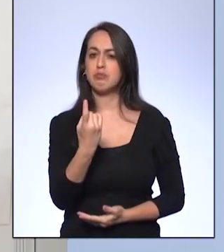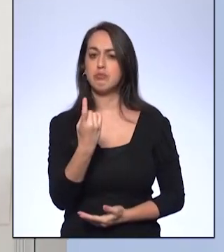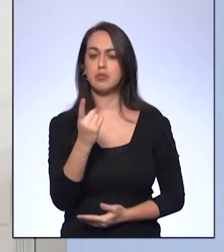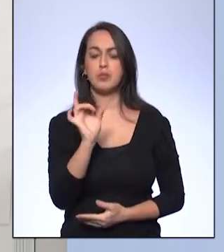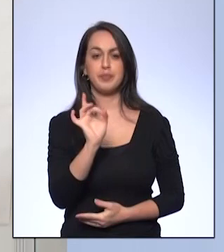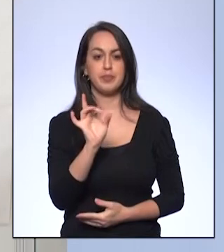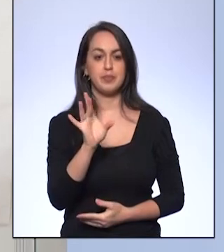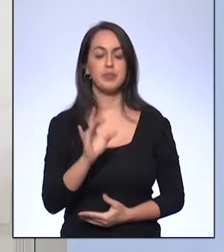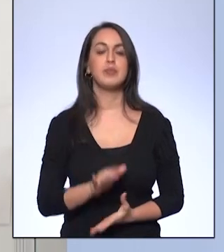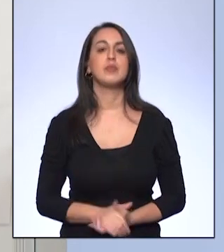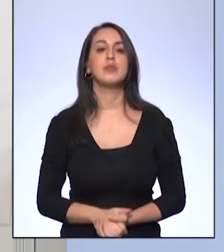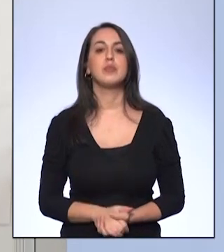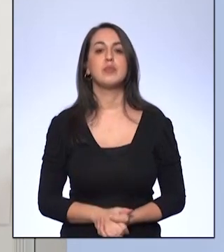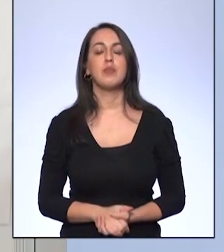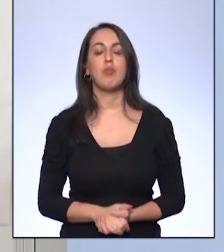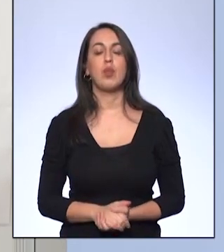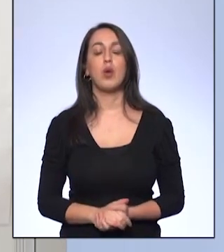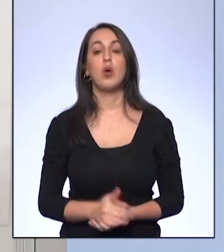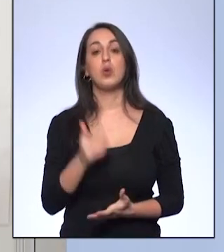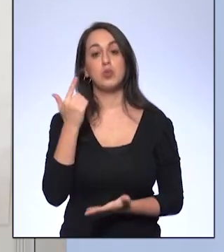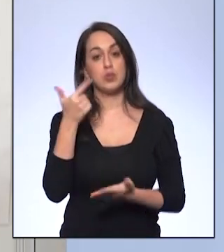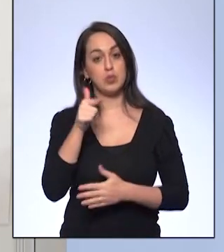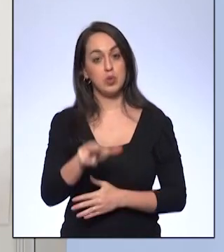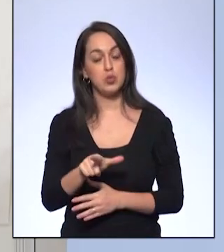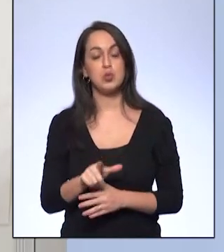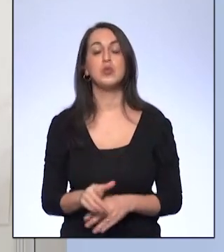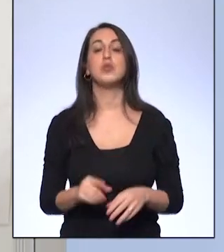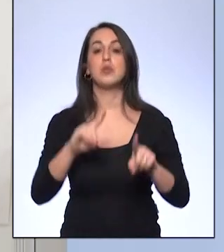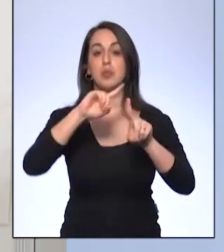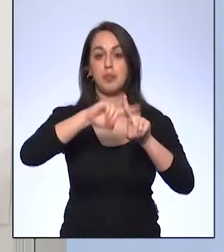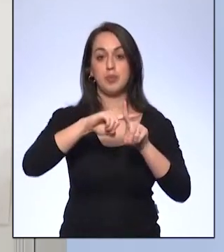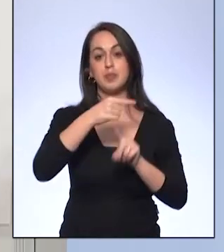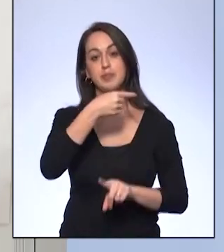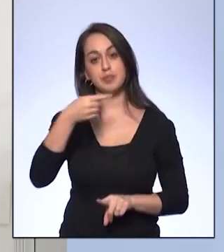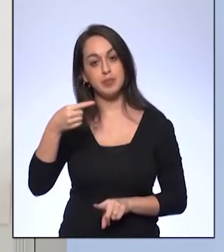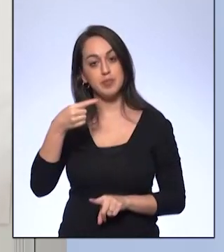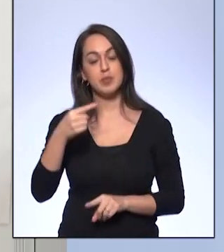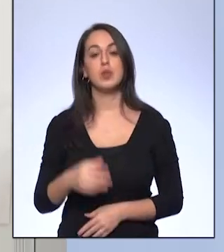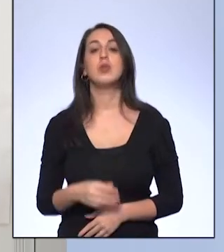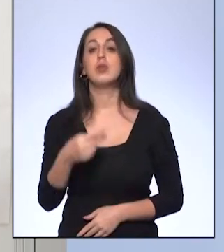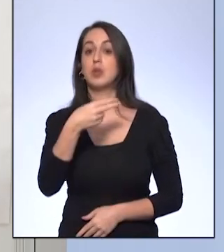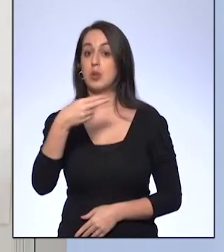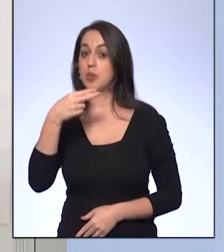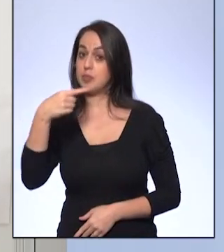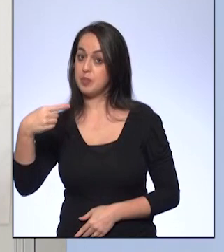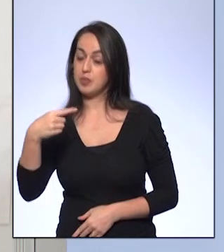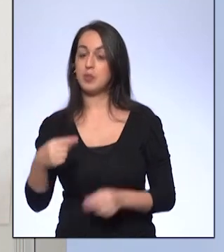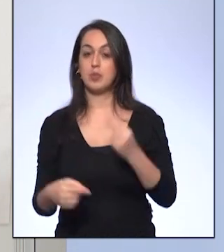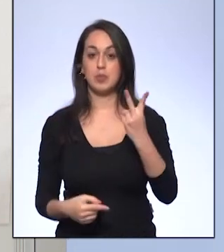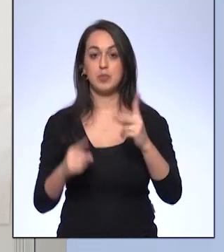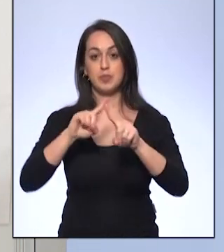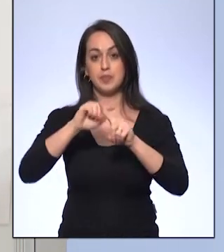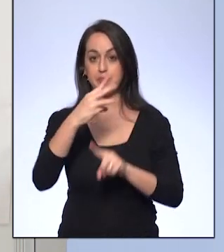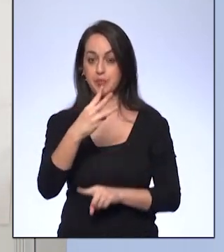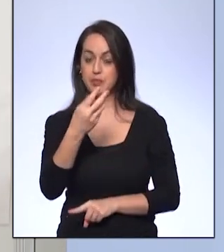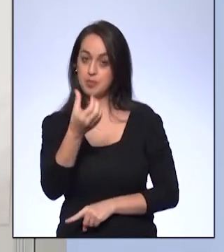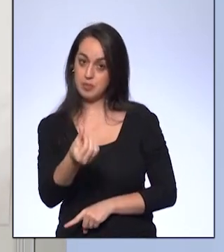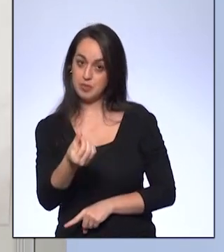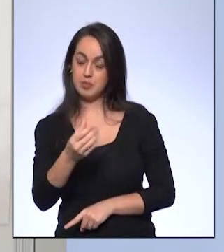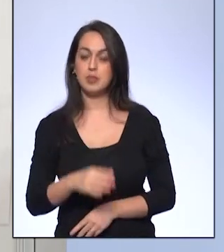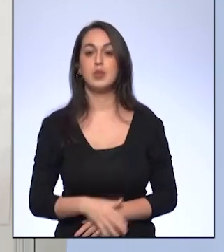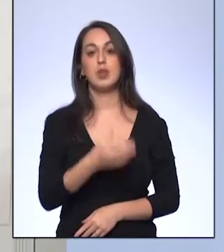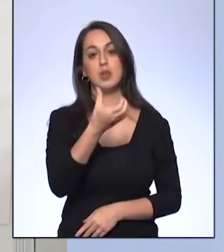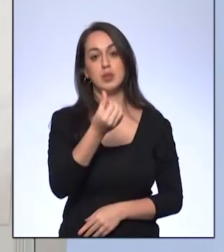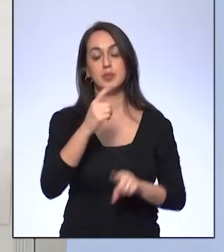Muito bem, então vamos lá, joguinho de sinal, mais com menos, menos. 2 vezes 3, 6. 6